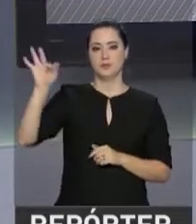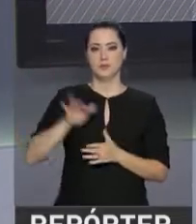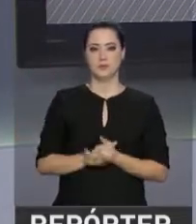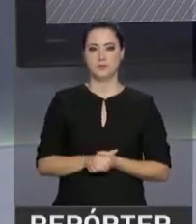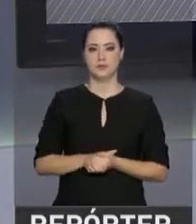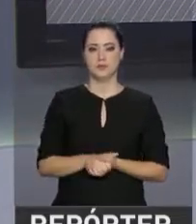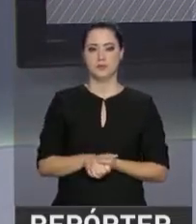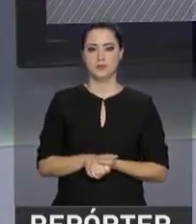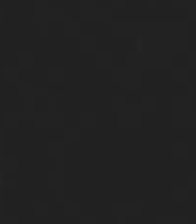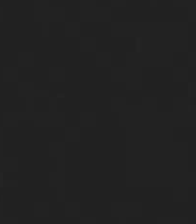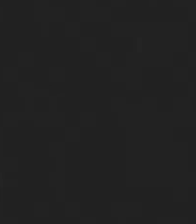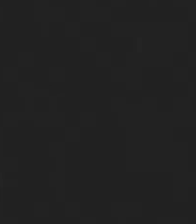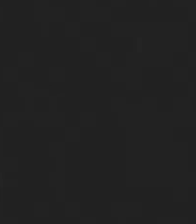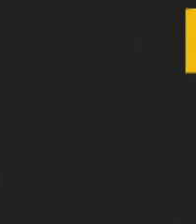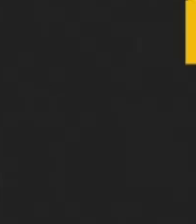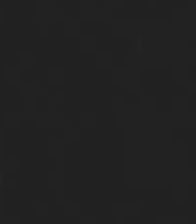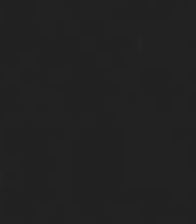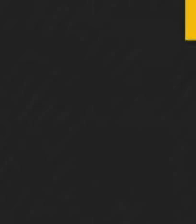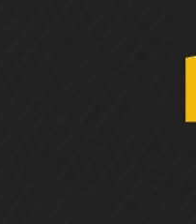governo federal